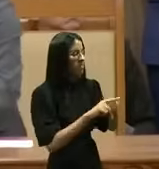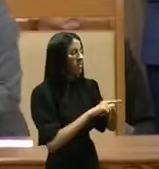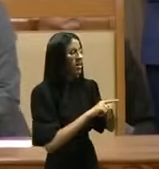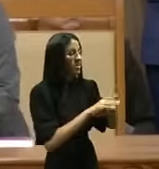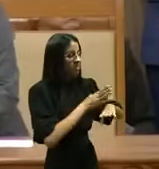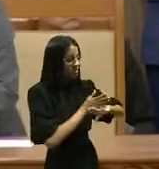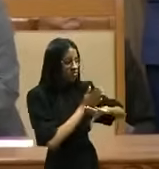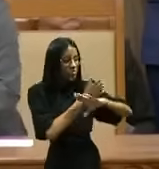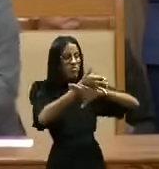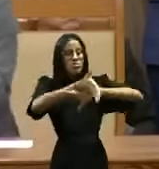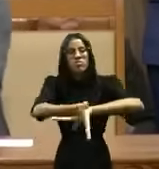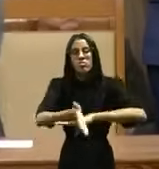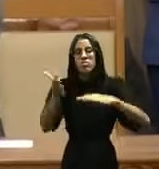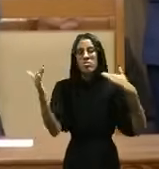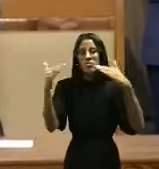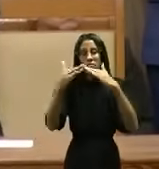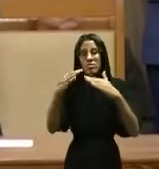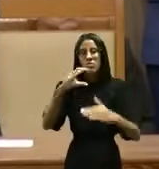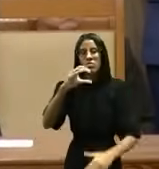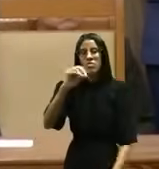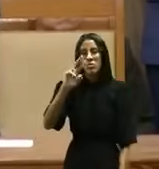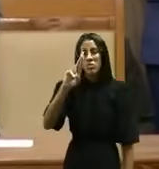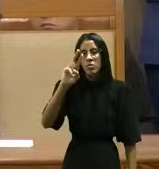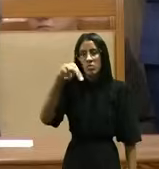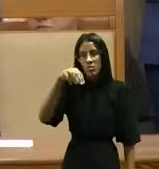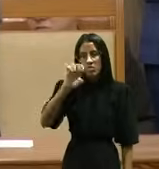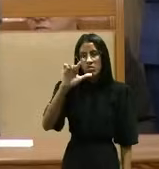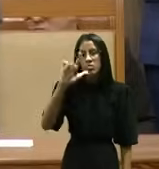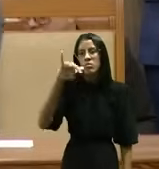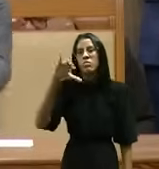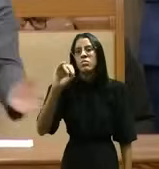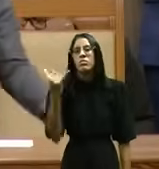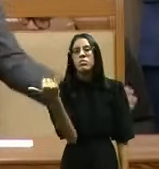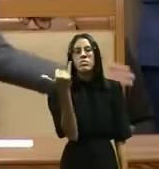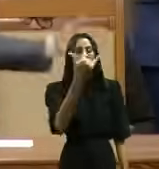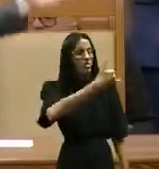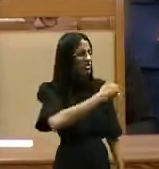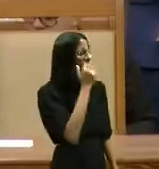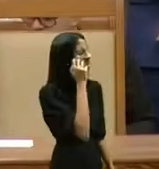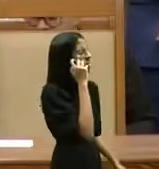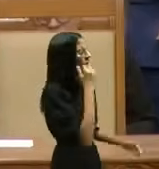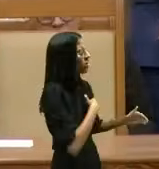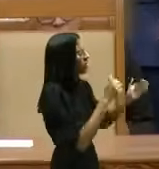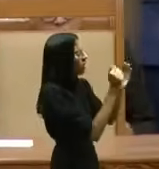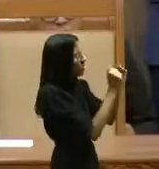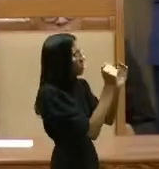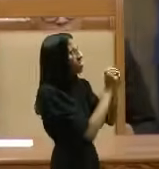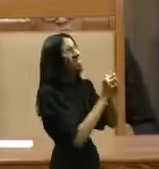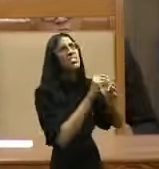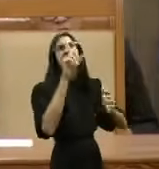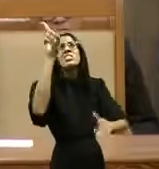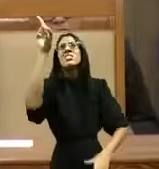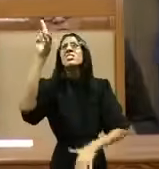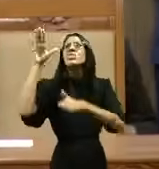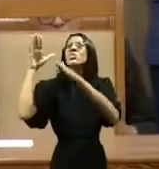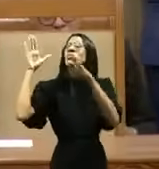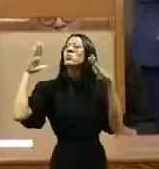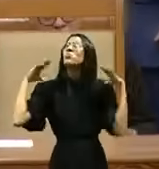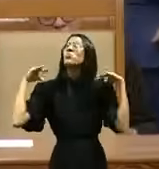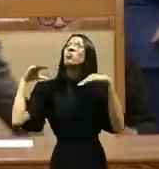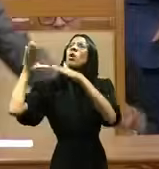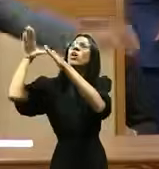de Cornélio aí o Cornélio disse irmão Pedro é porque eu tava orando e o senhor mandou um anjo na minha